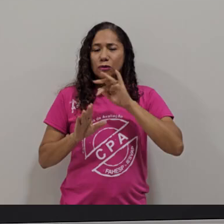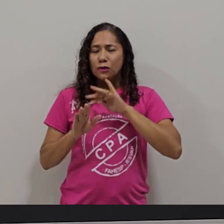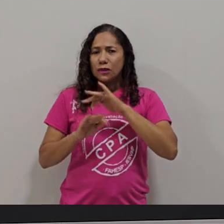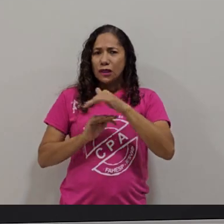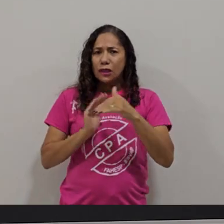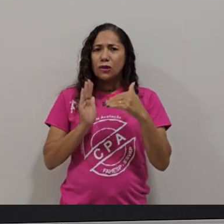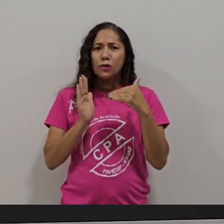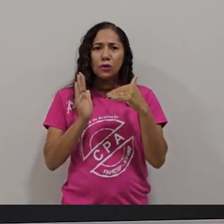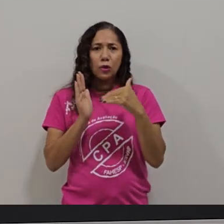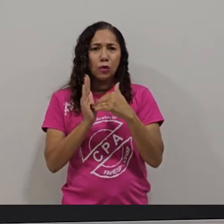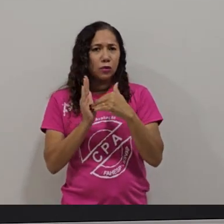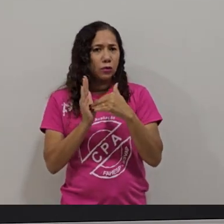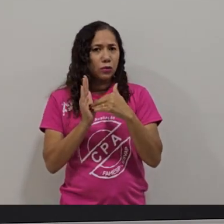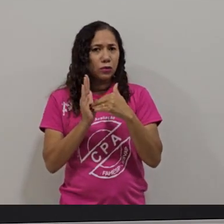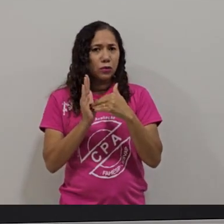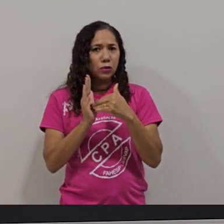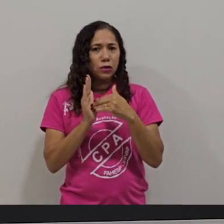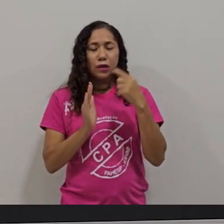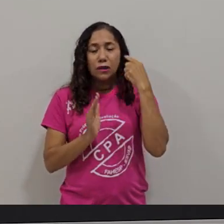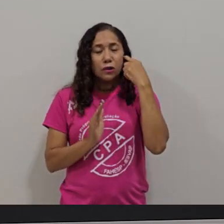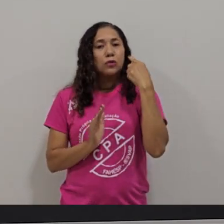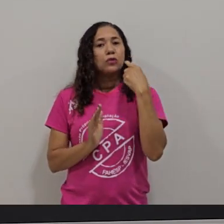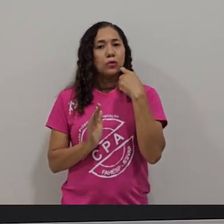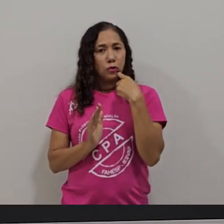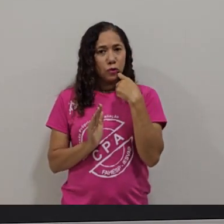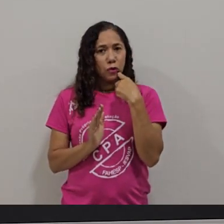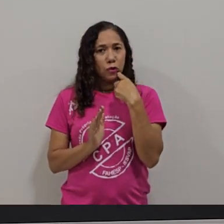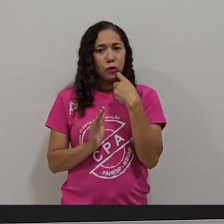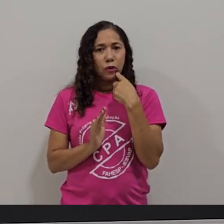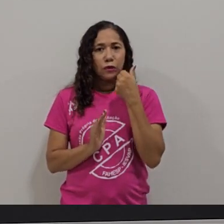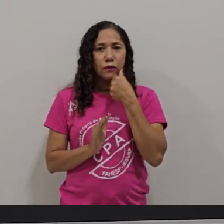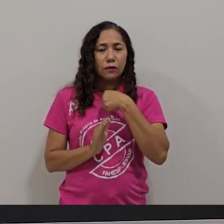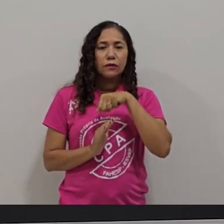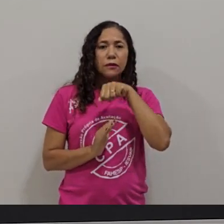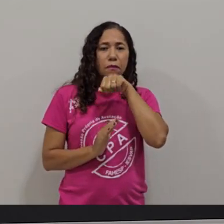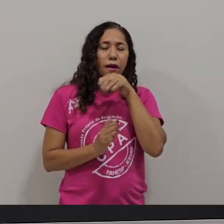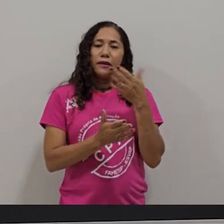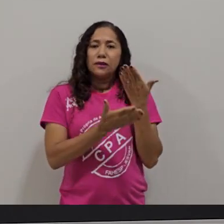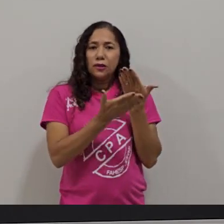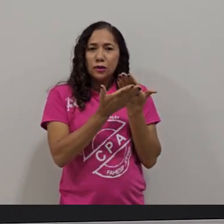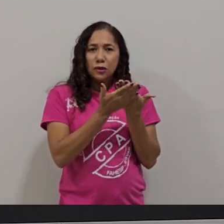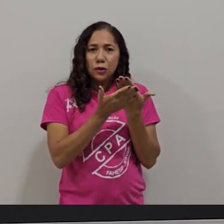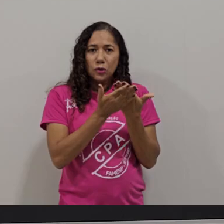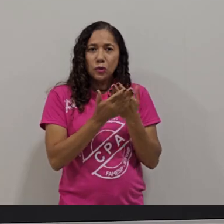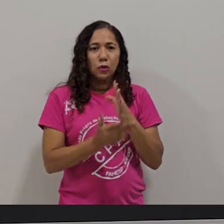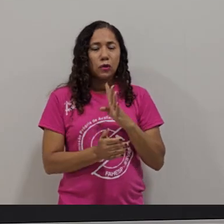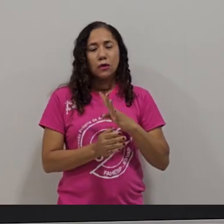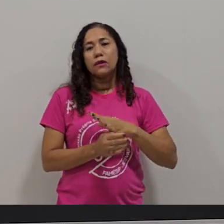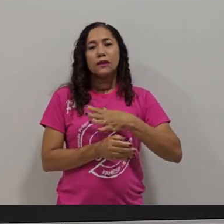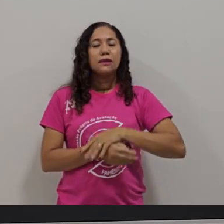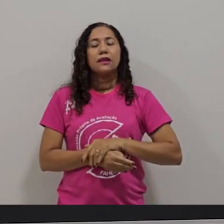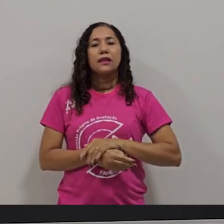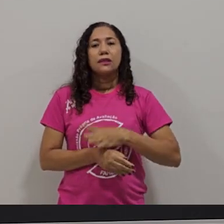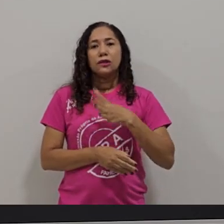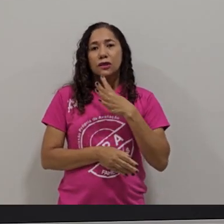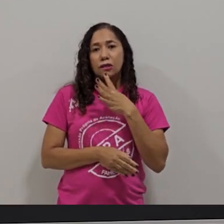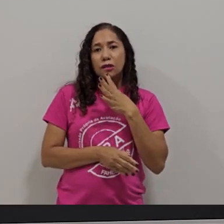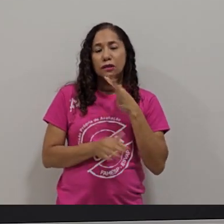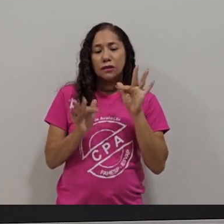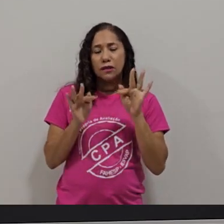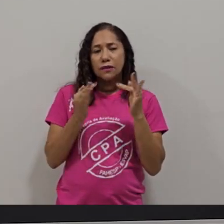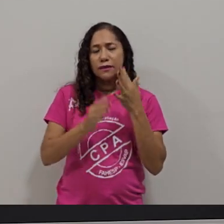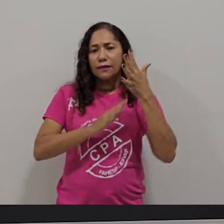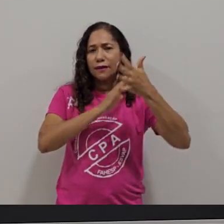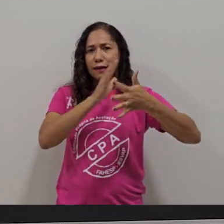pessoas que são surdas. Nós agora que a gente estuda, que a gente tem um conhecimento base da